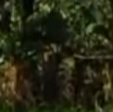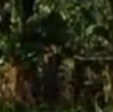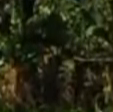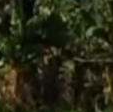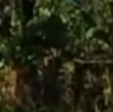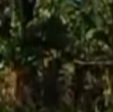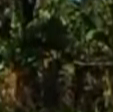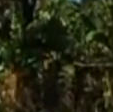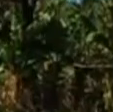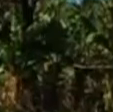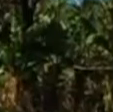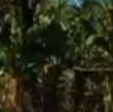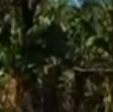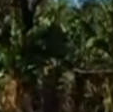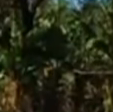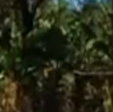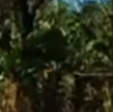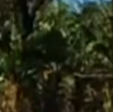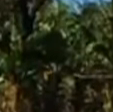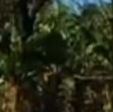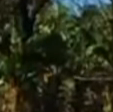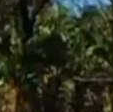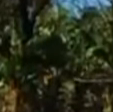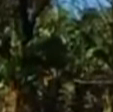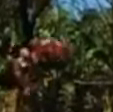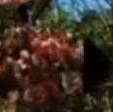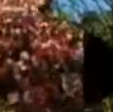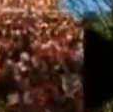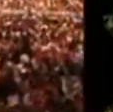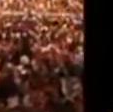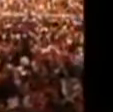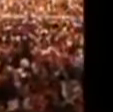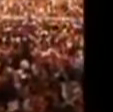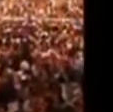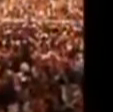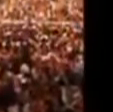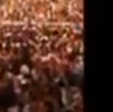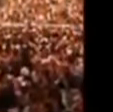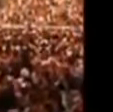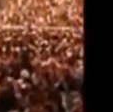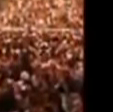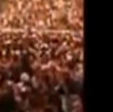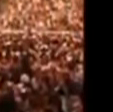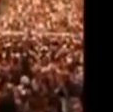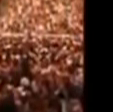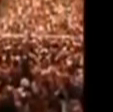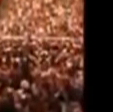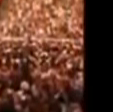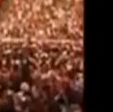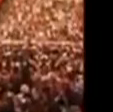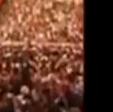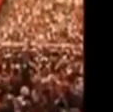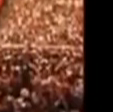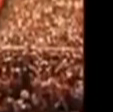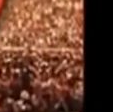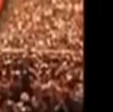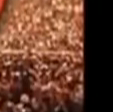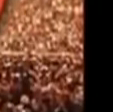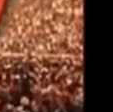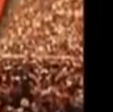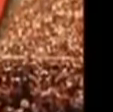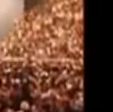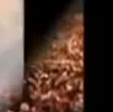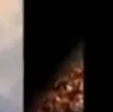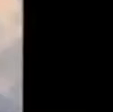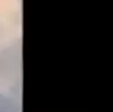que eu me esqueça de todos as vezes que eu vá pra Barretos, pra festa do